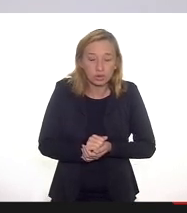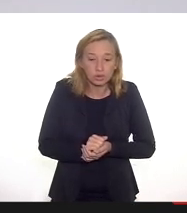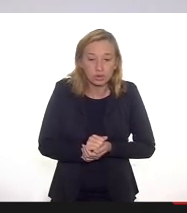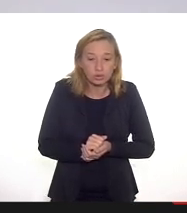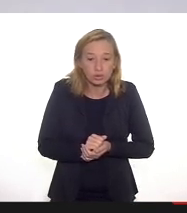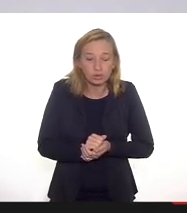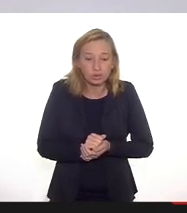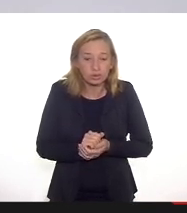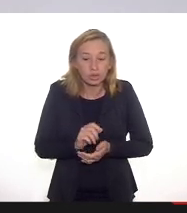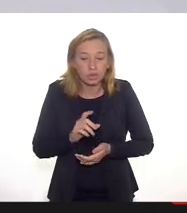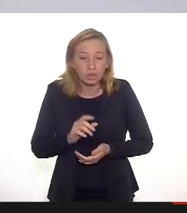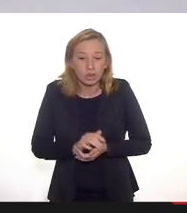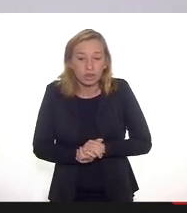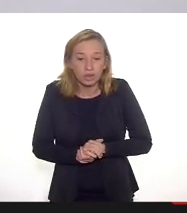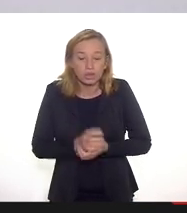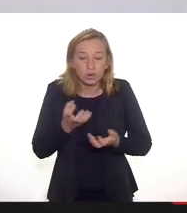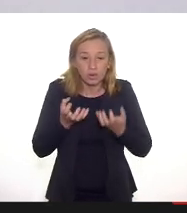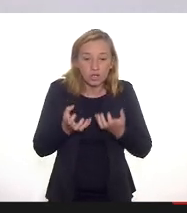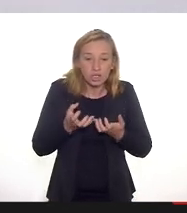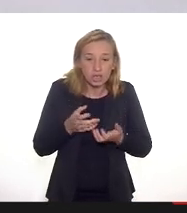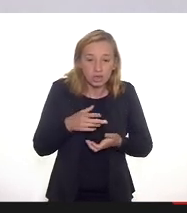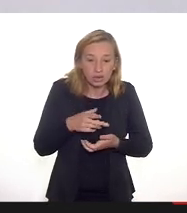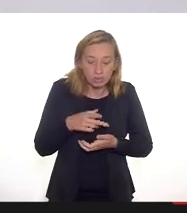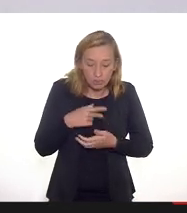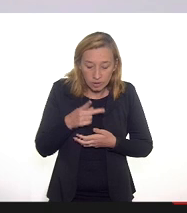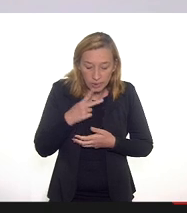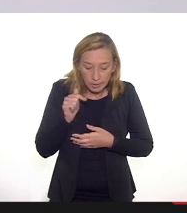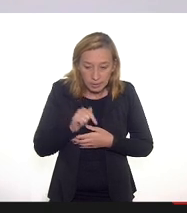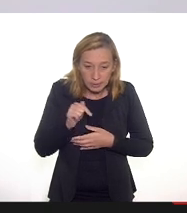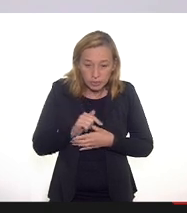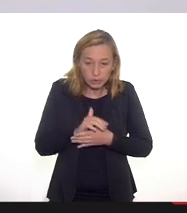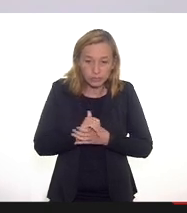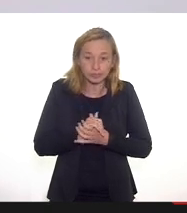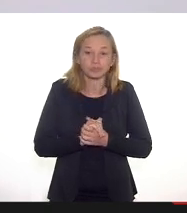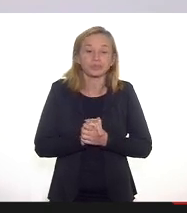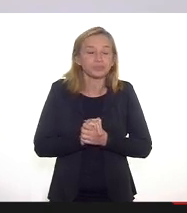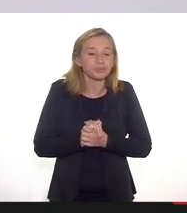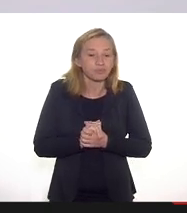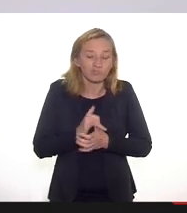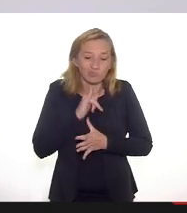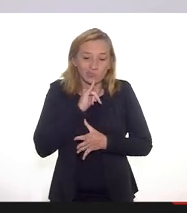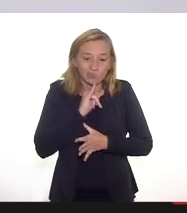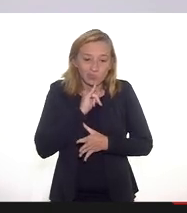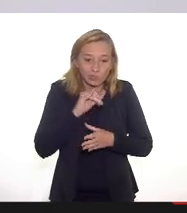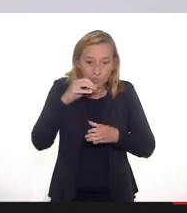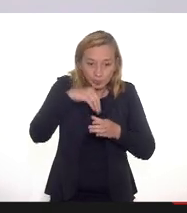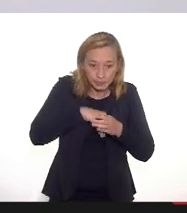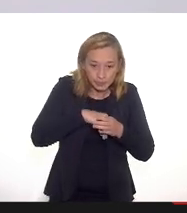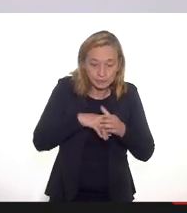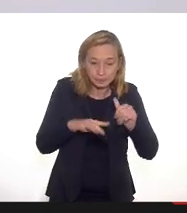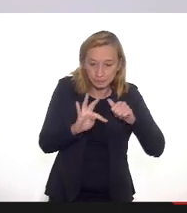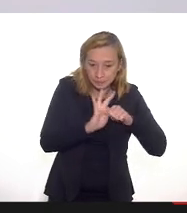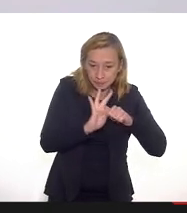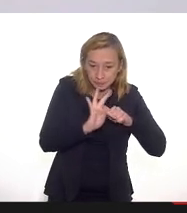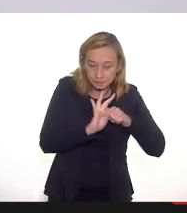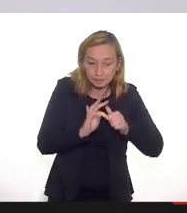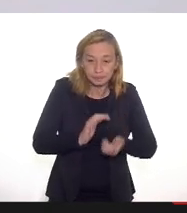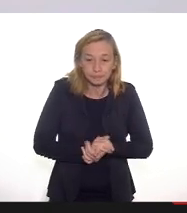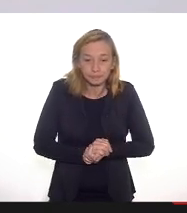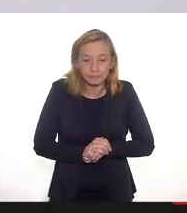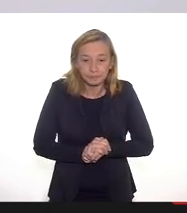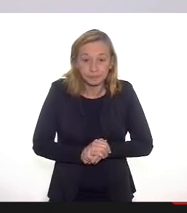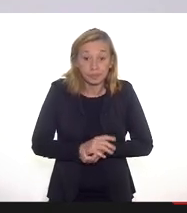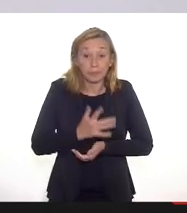barra concomitante. Eu queria deixar minha consideração aqui, que é o seguinte. Infelizmente, dentro da rede FAETEC,